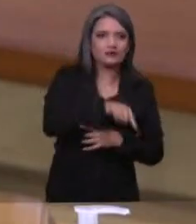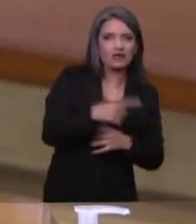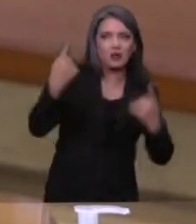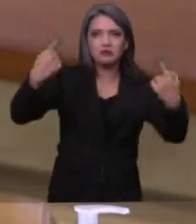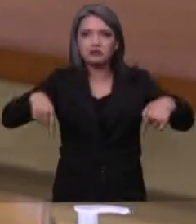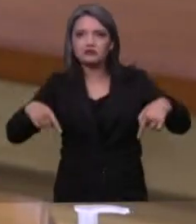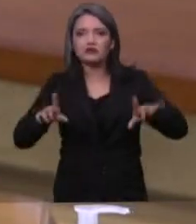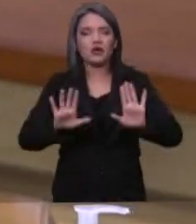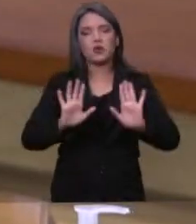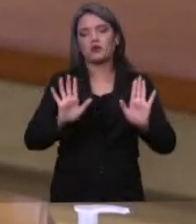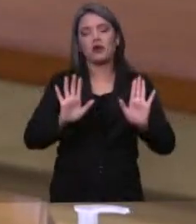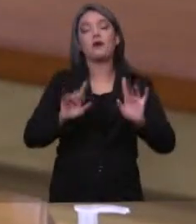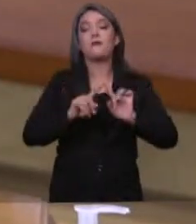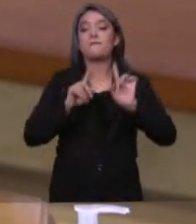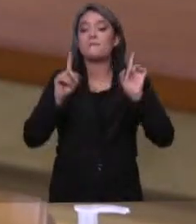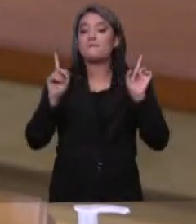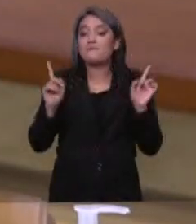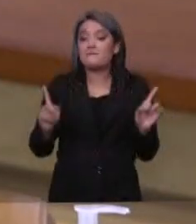não vejo